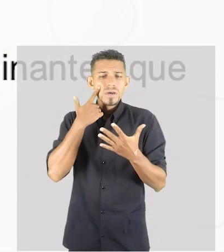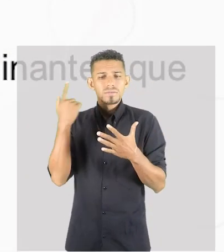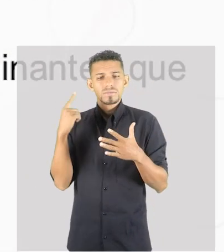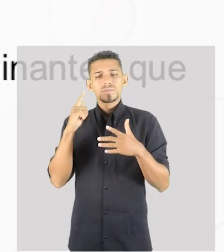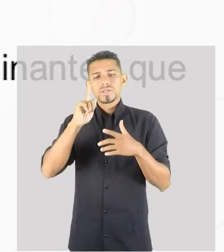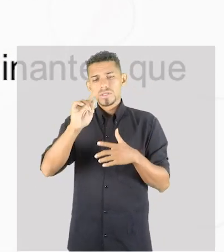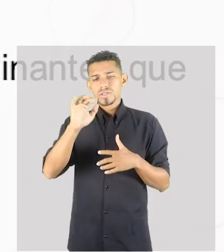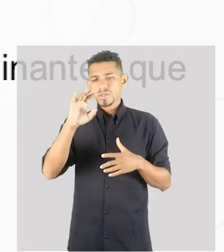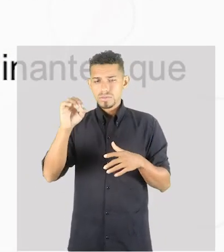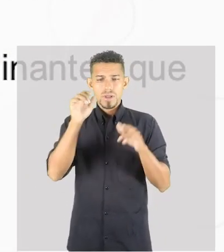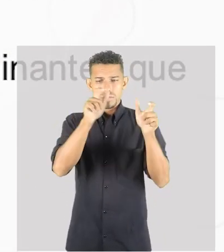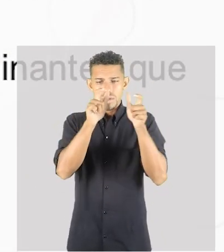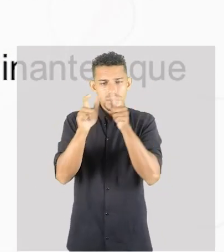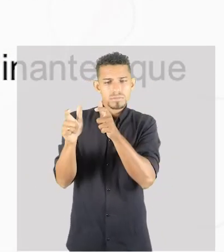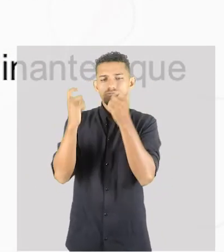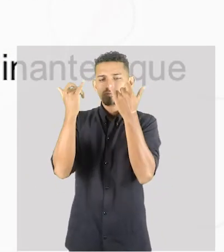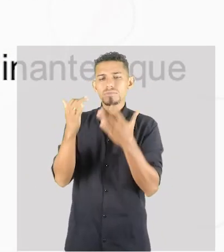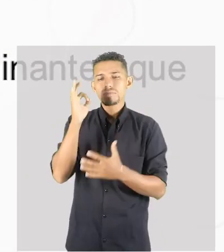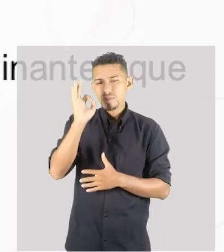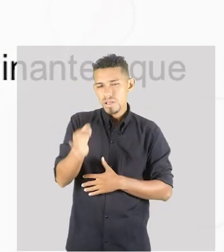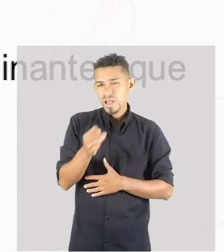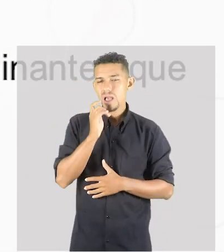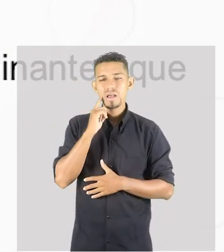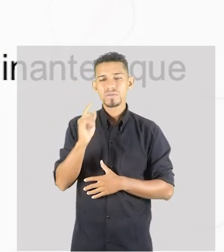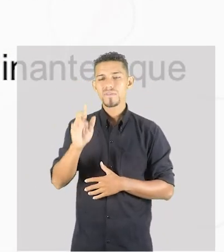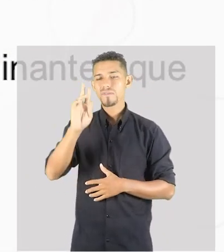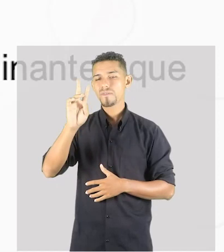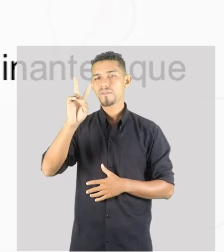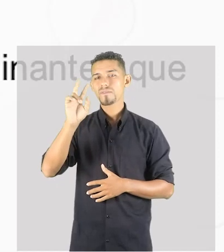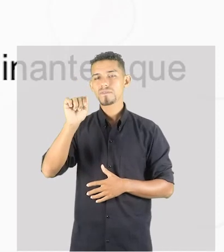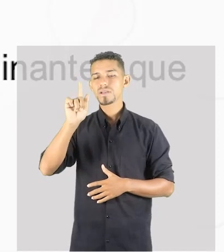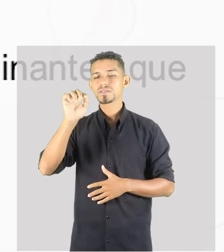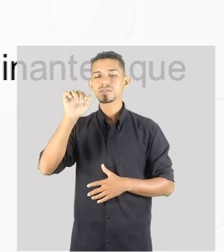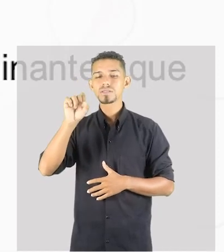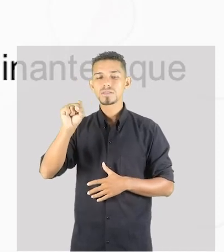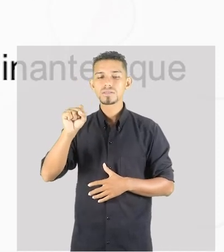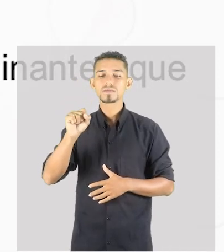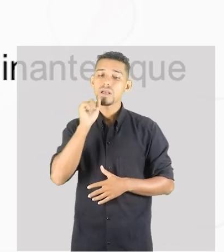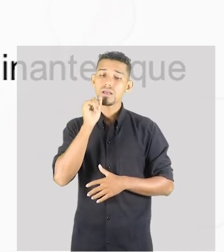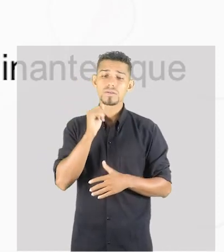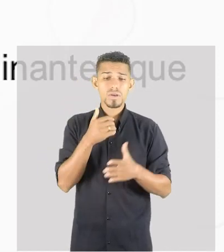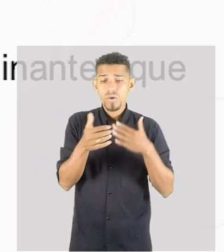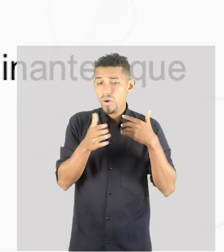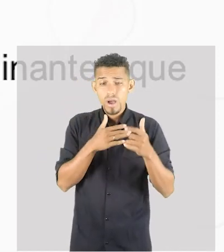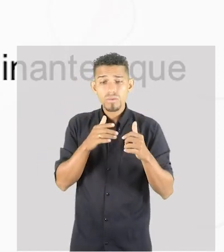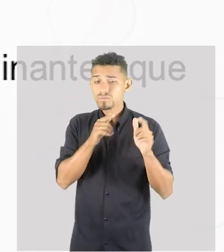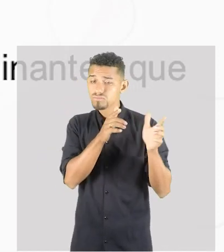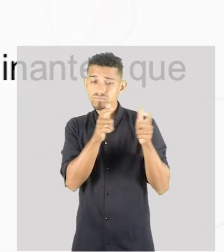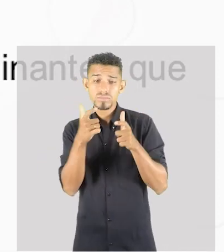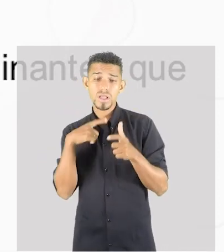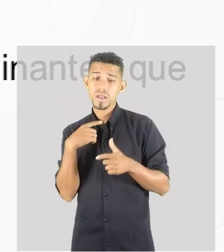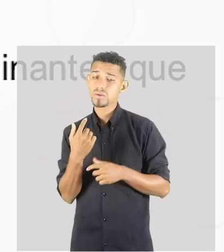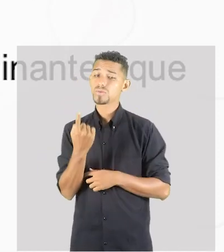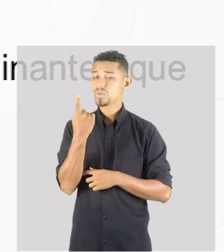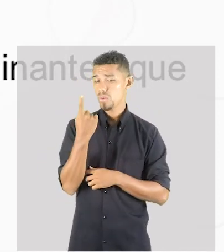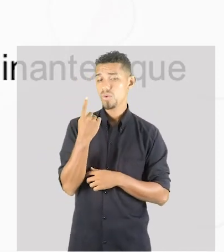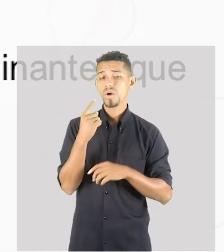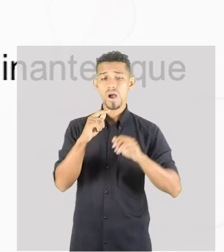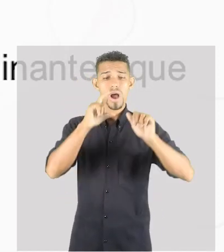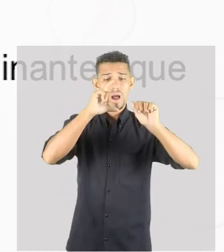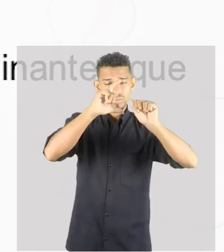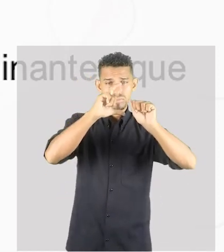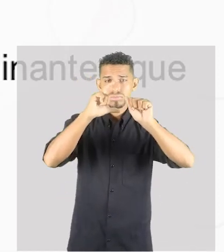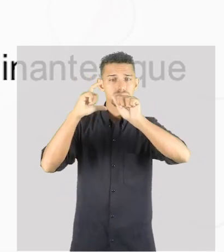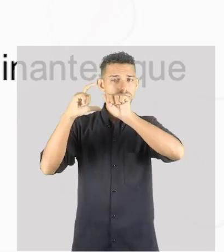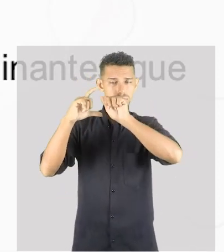classes fenotípicas, é correto afirmar que as plantas com vagens. Letra A. De qualquer um dos fenótipos tem pelo menos um alelo dominante em